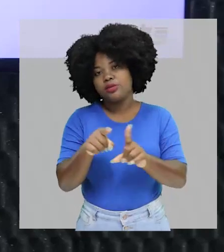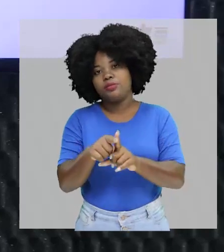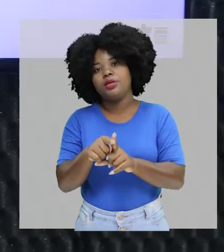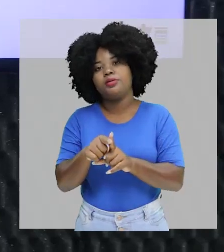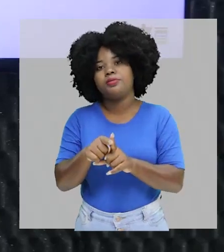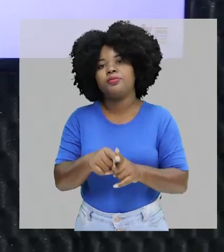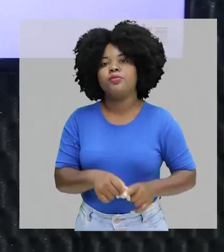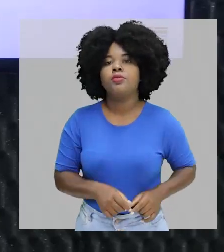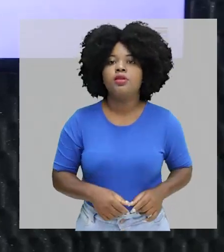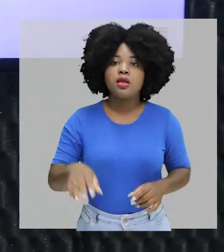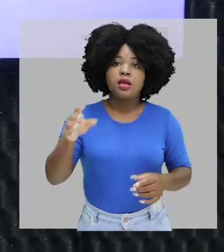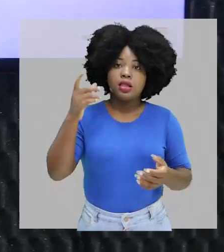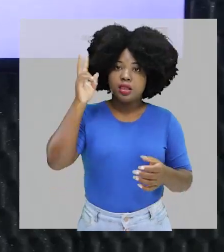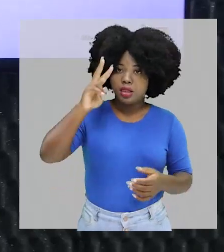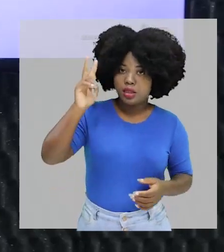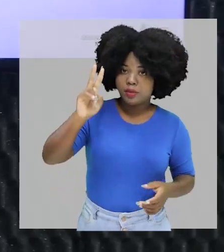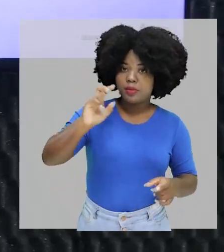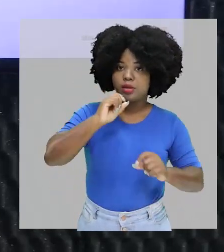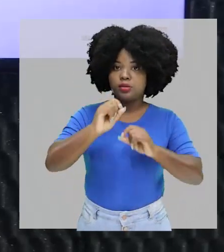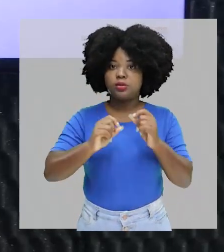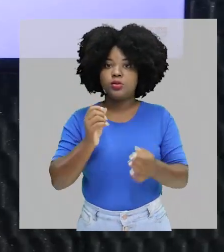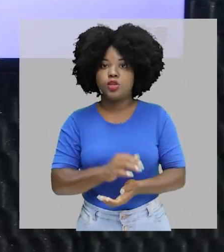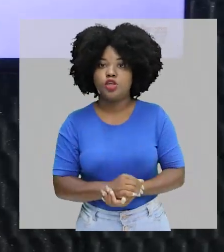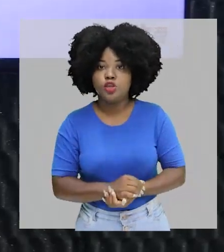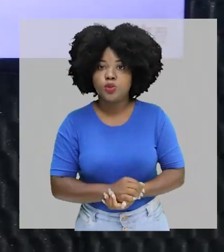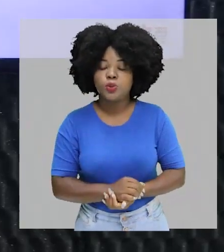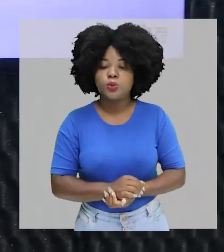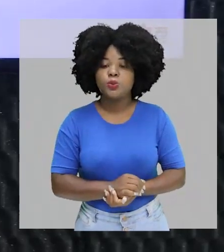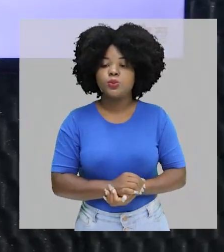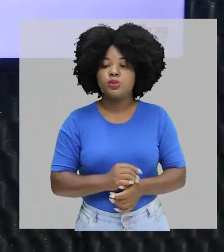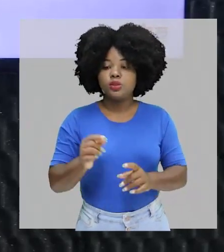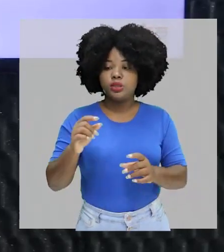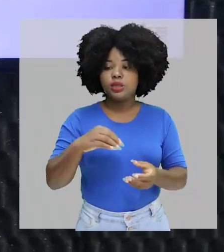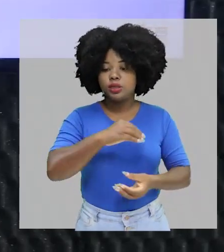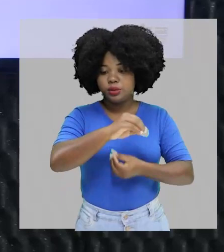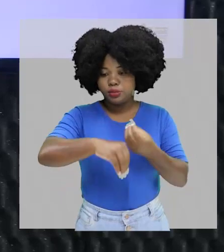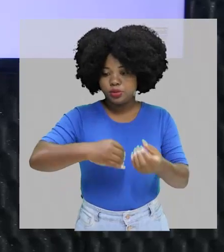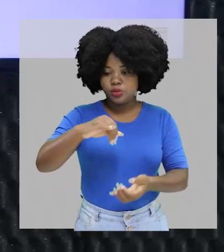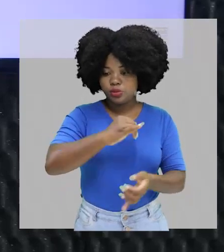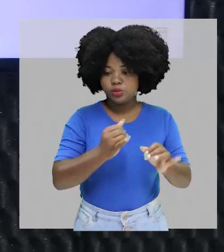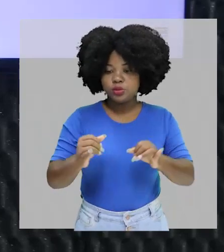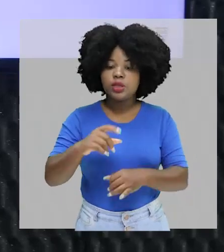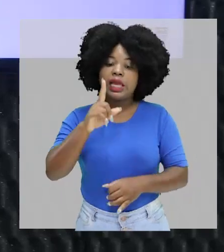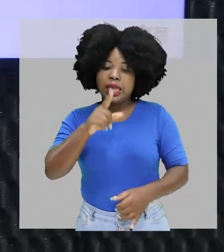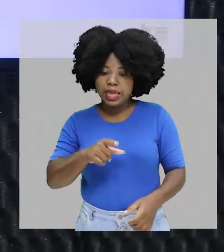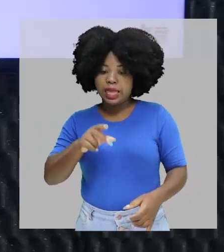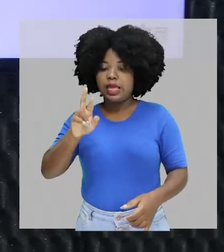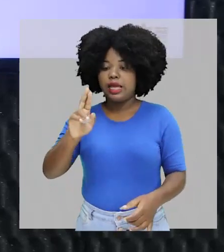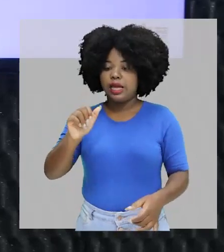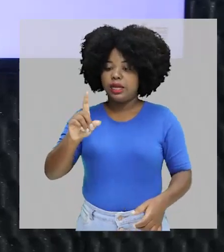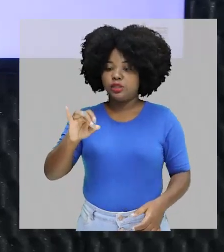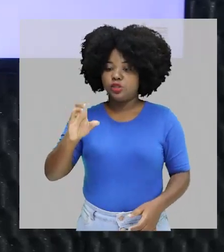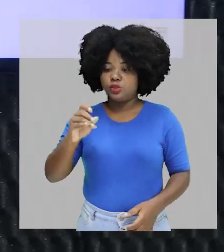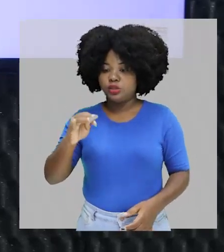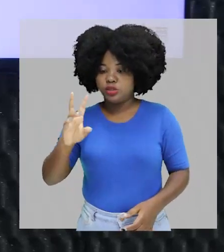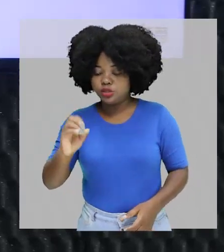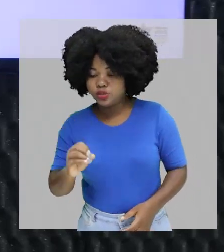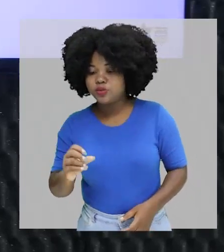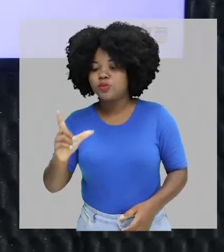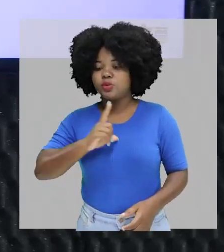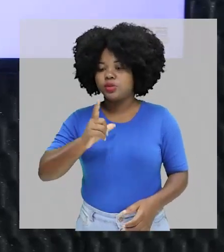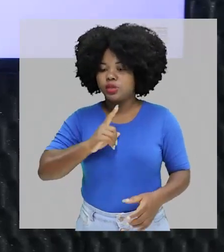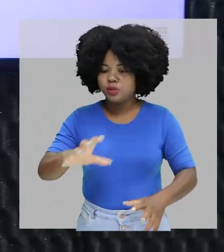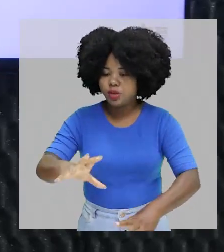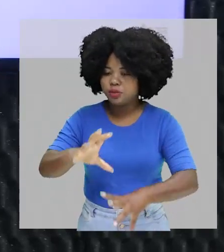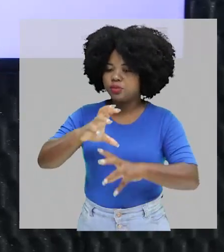radioatividade. Lembrando que um elemento, ele vai ser um elemento radioativo quando ele emitir radiação, que pode